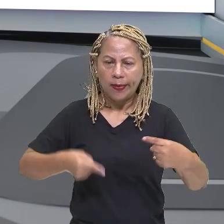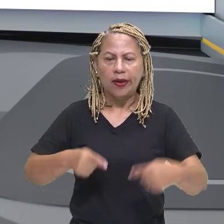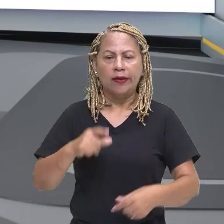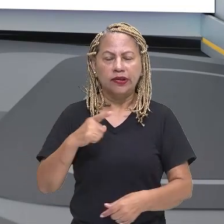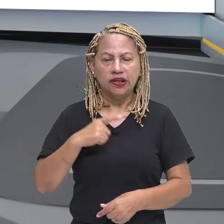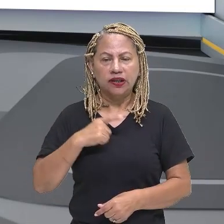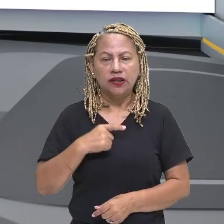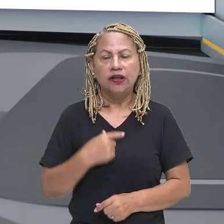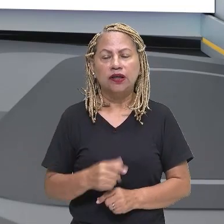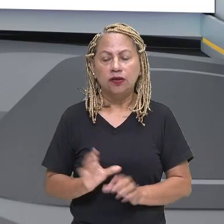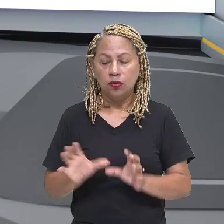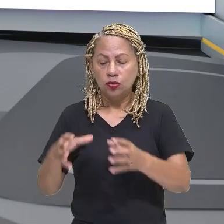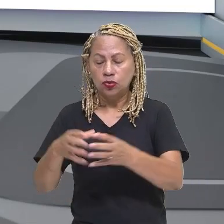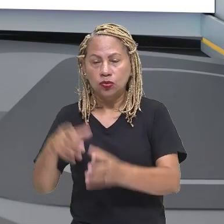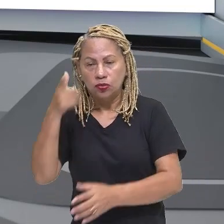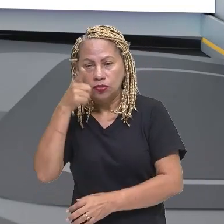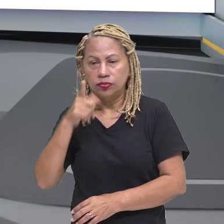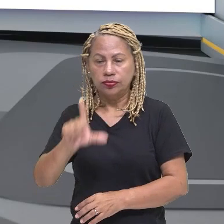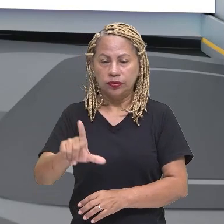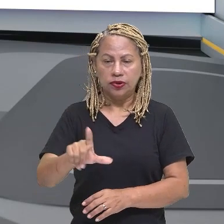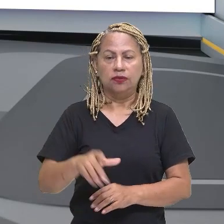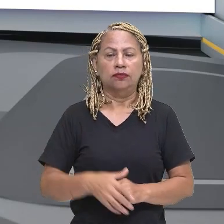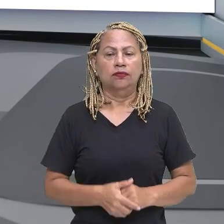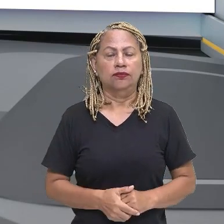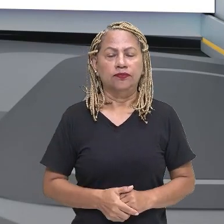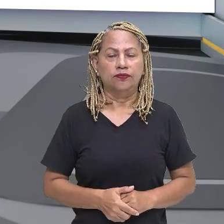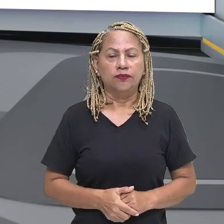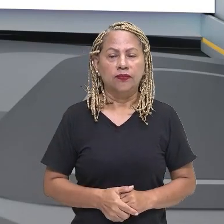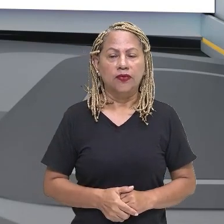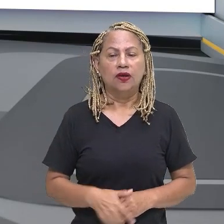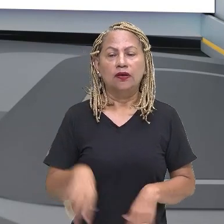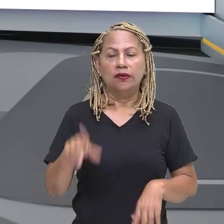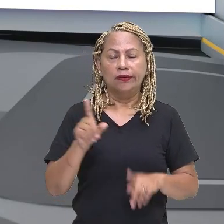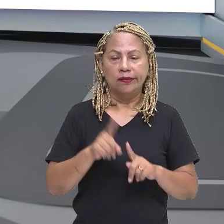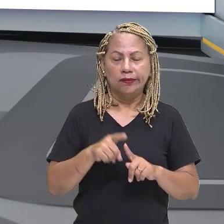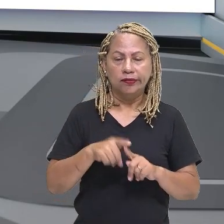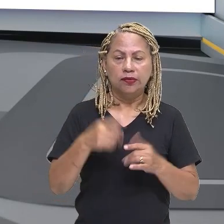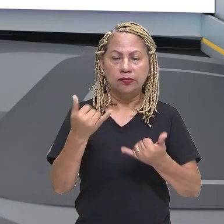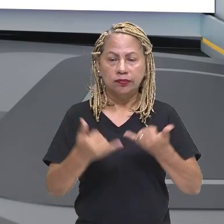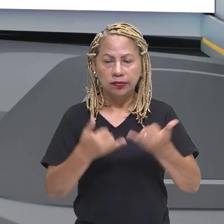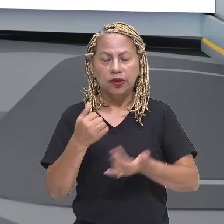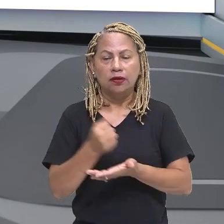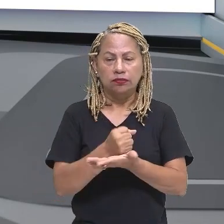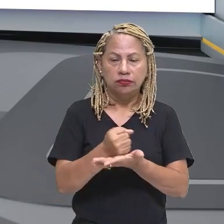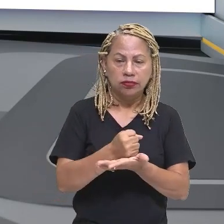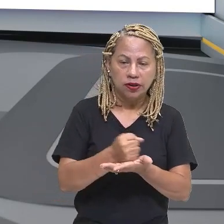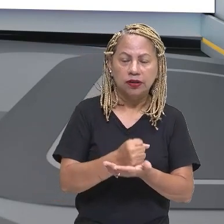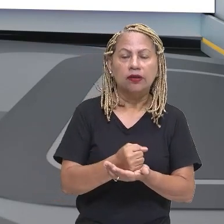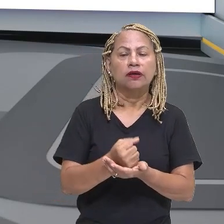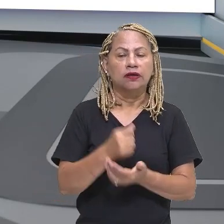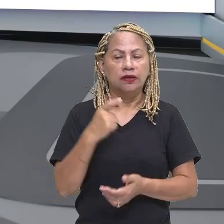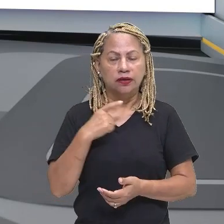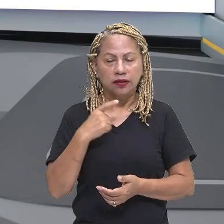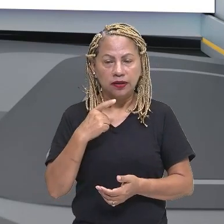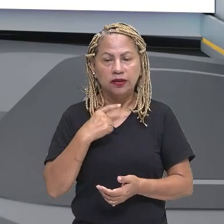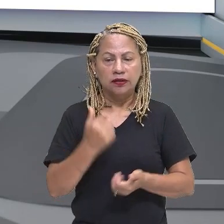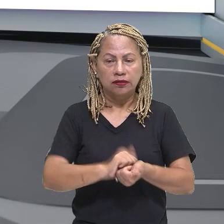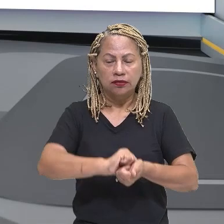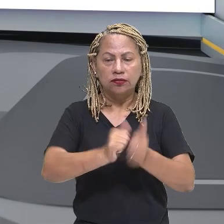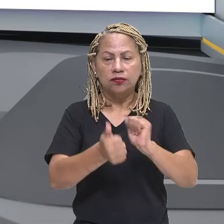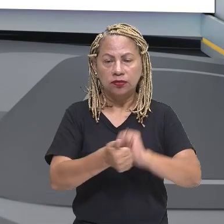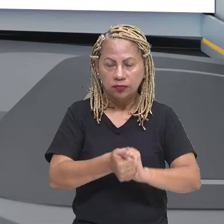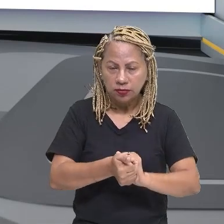um vencedor. Esse gênero de jogo é um dos principais no cenário esportivo eletrônico